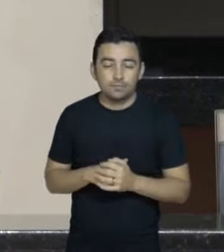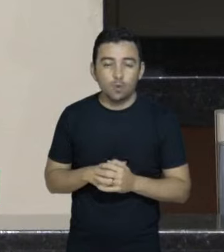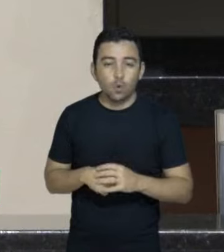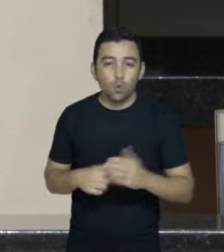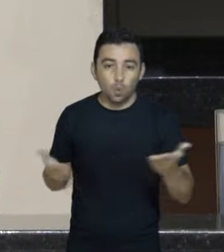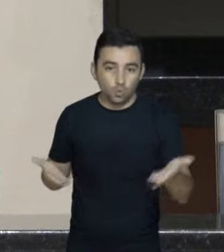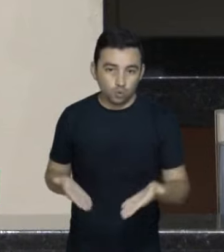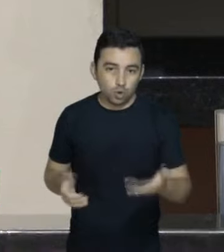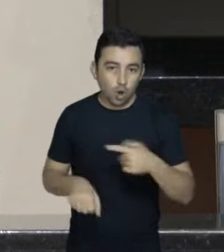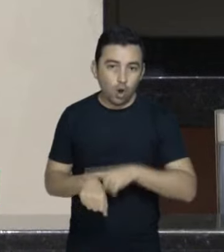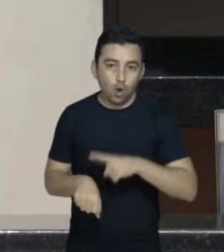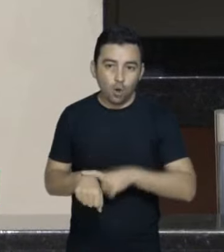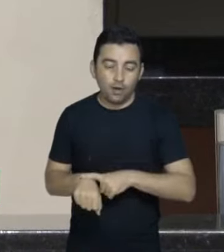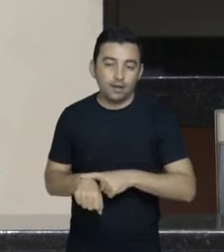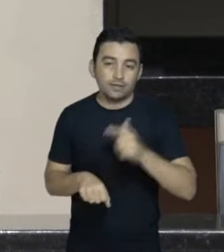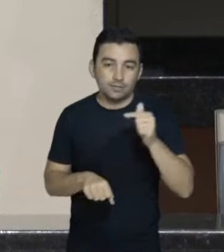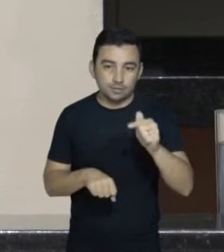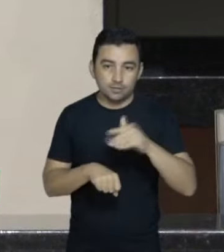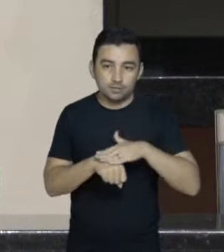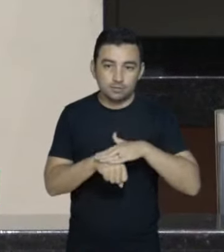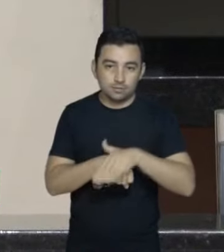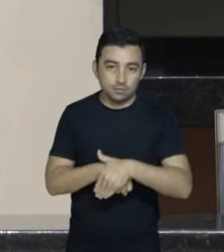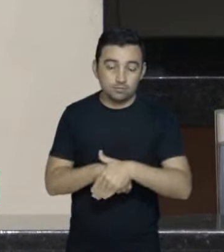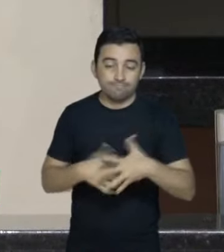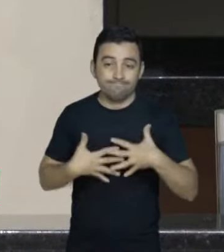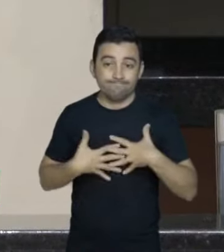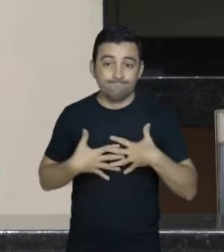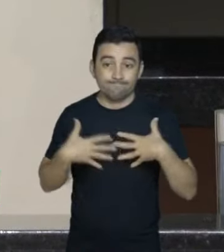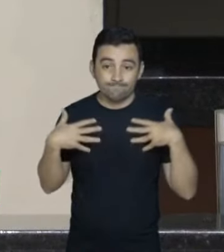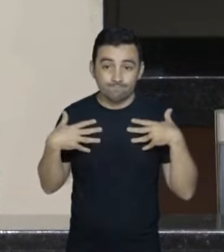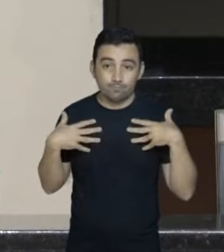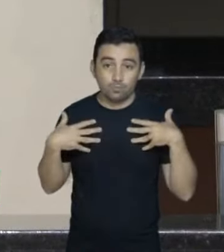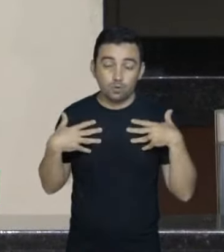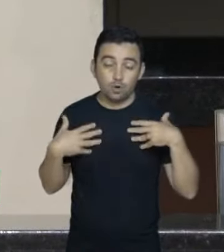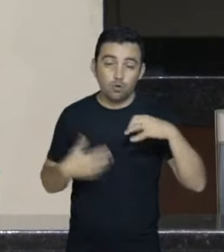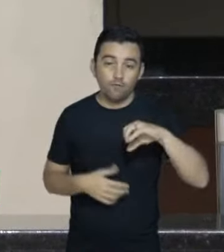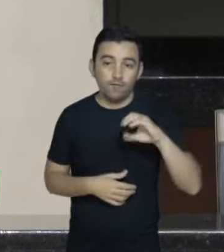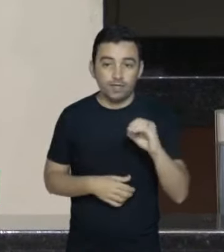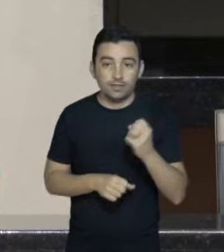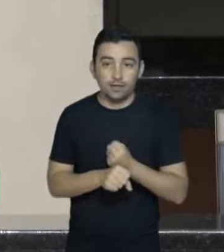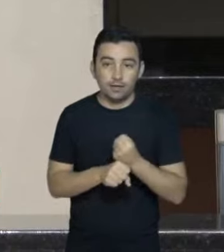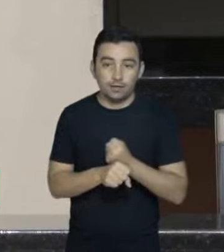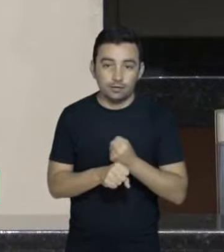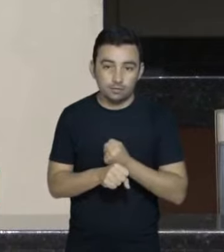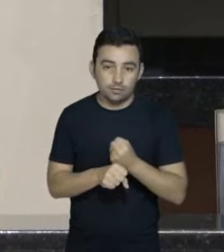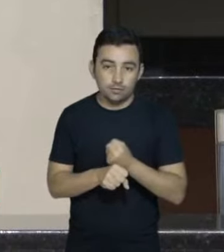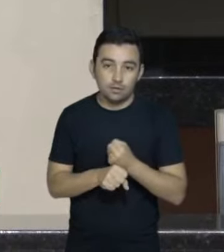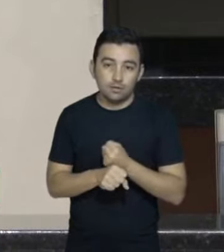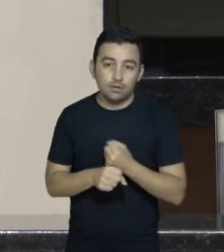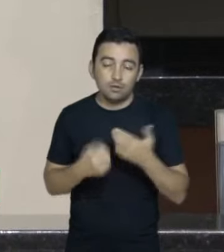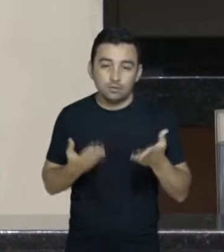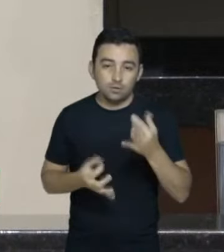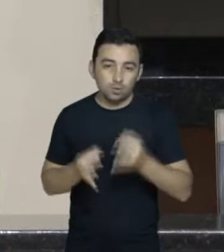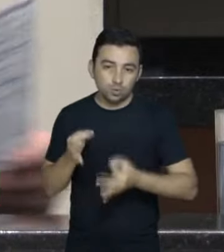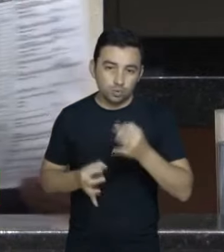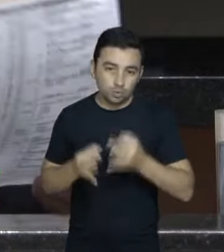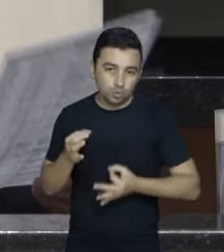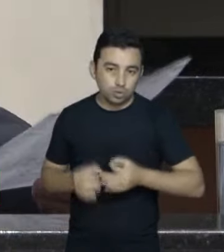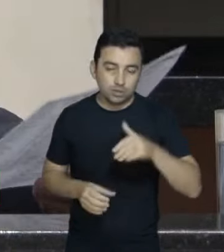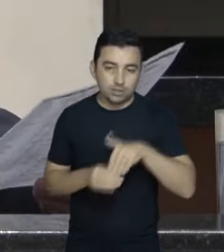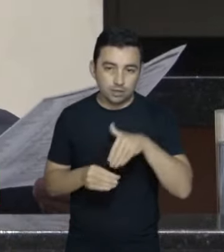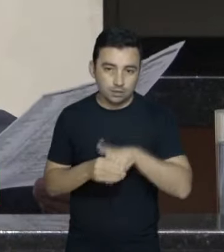hoje, às 19 horas, em homenagem aos 90 anos da Justiça